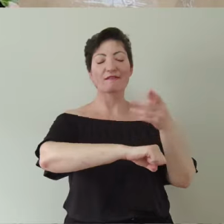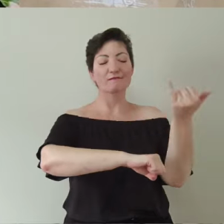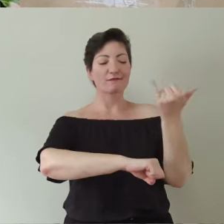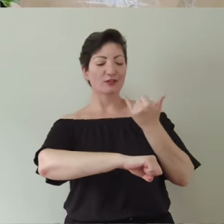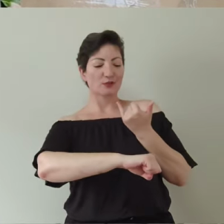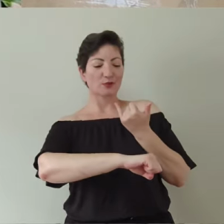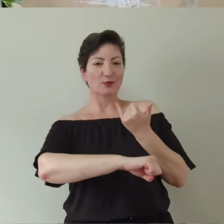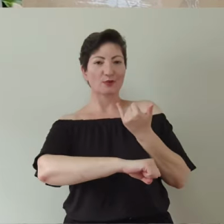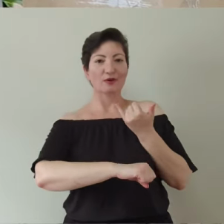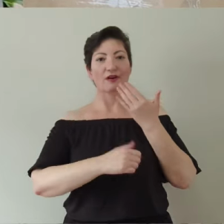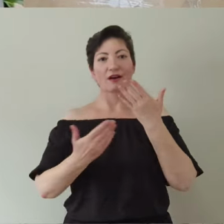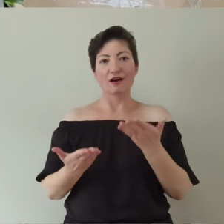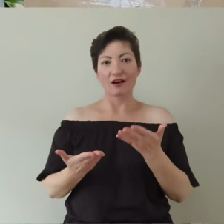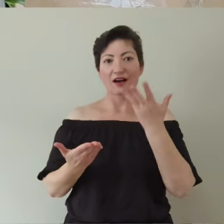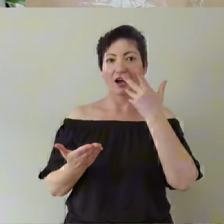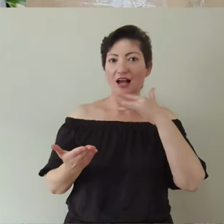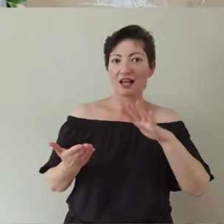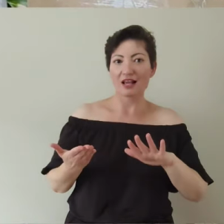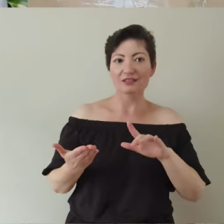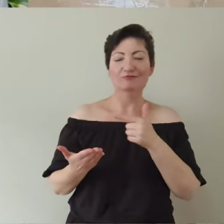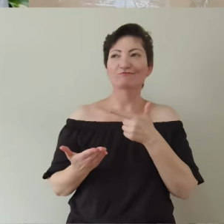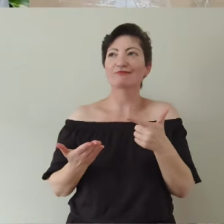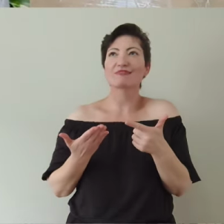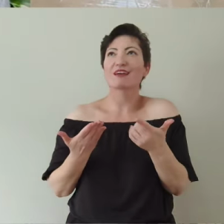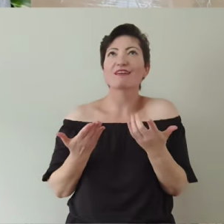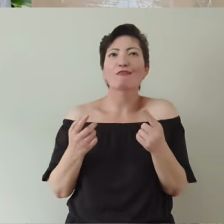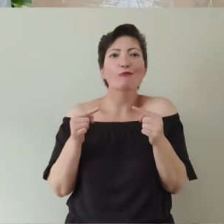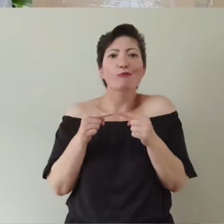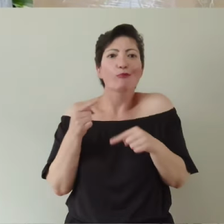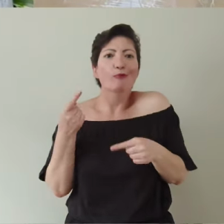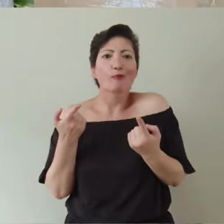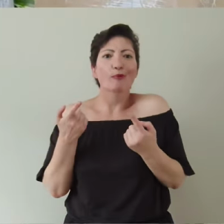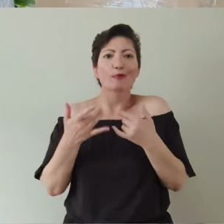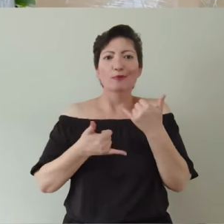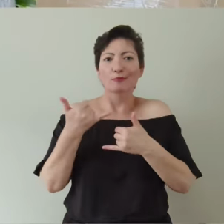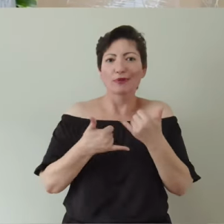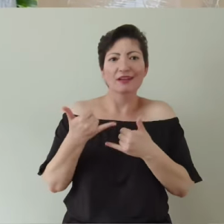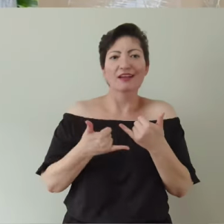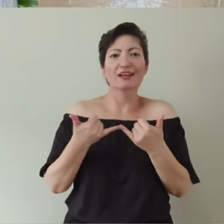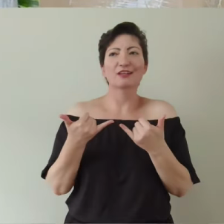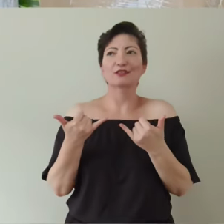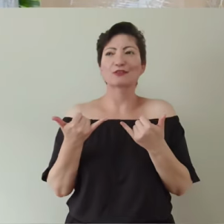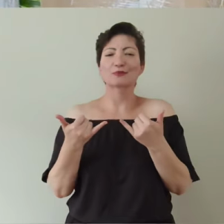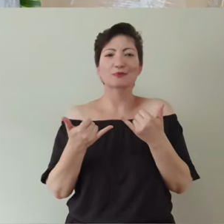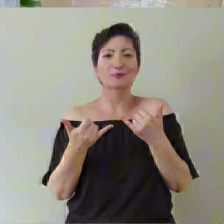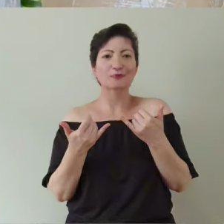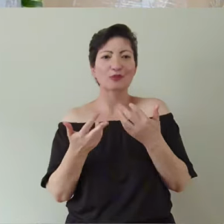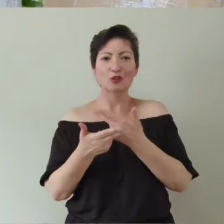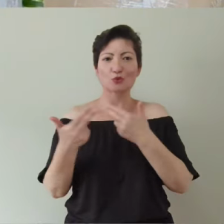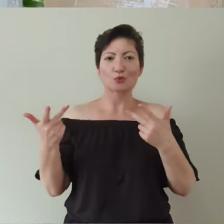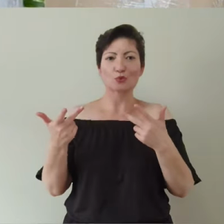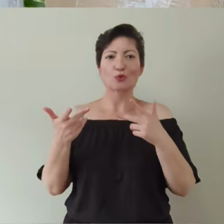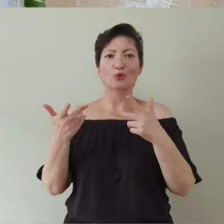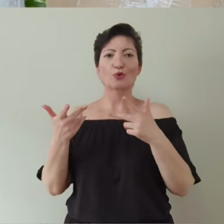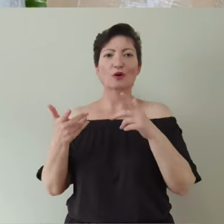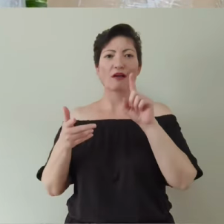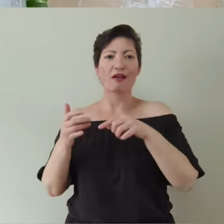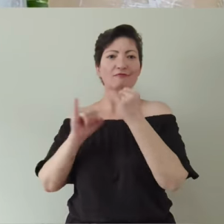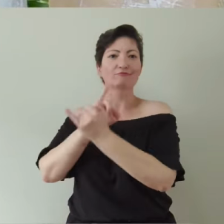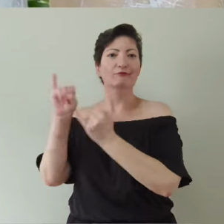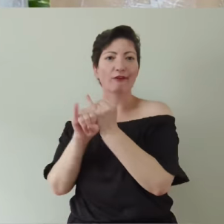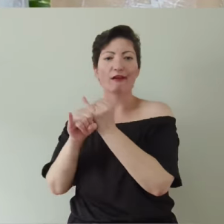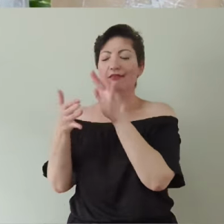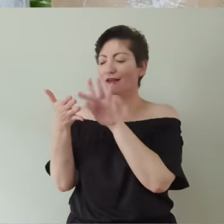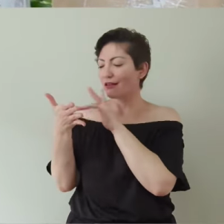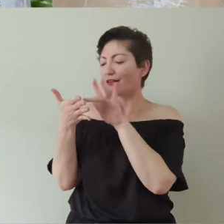olha, as crianças não estão tendo mais conexão com brinquedos, com matéria, com objeto. É tudo virtual, ia ser legal se